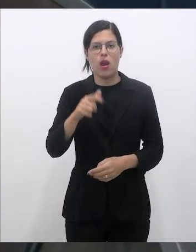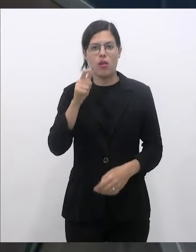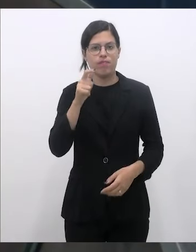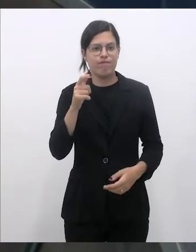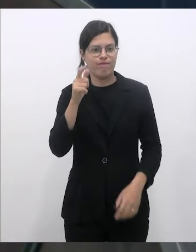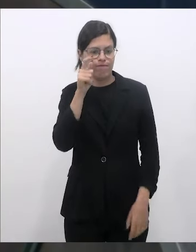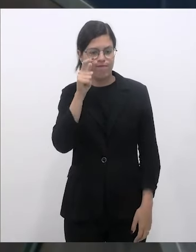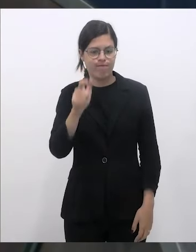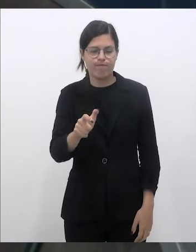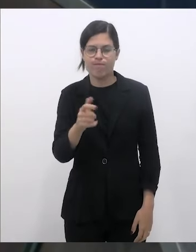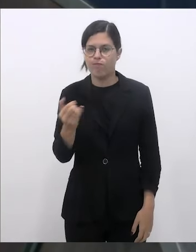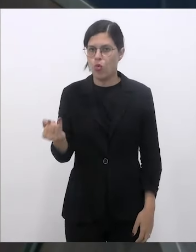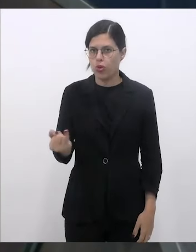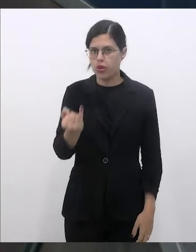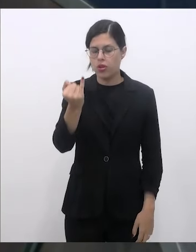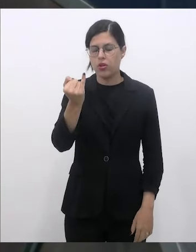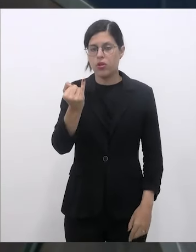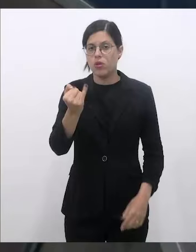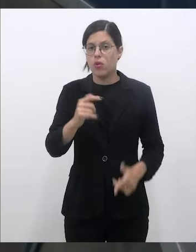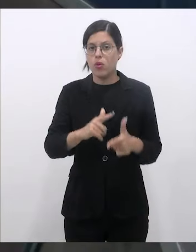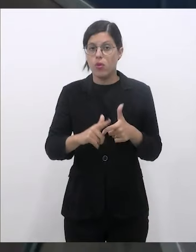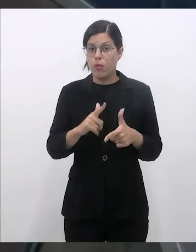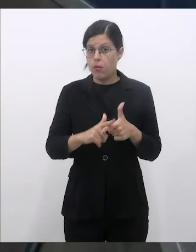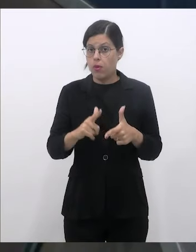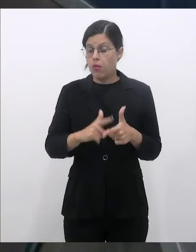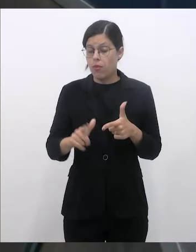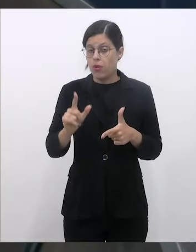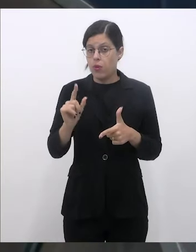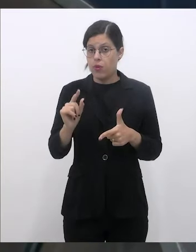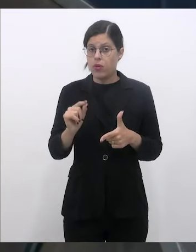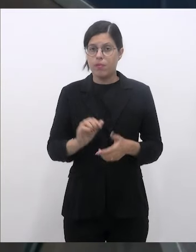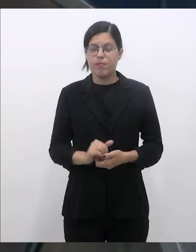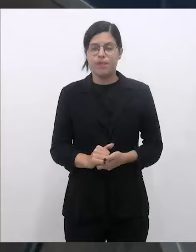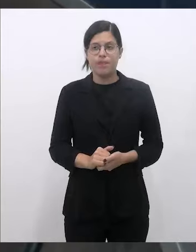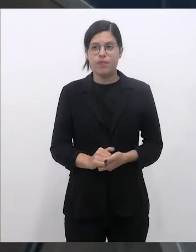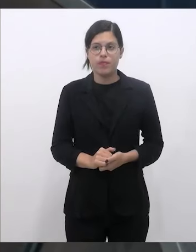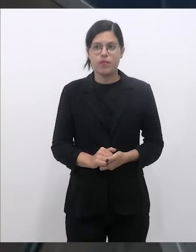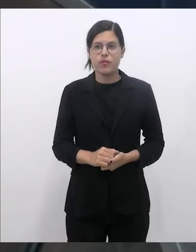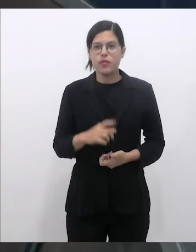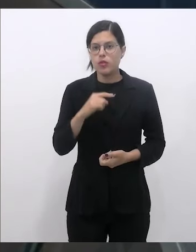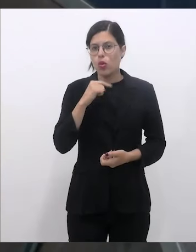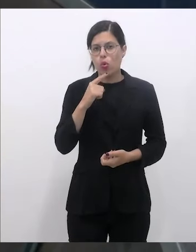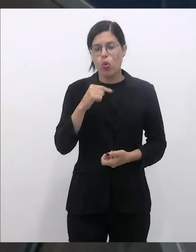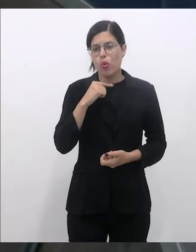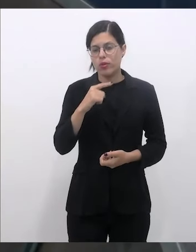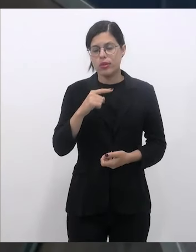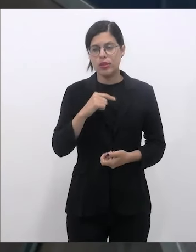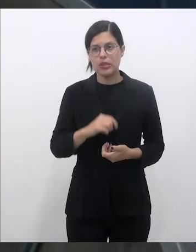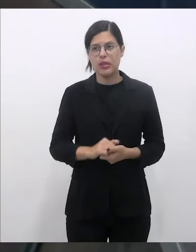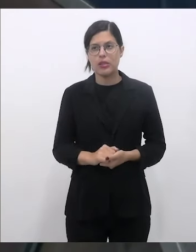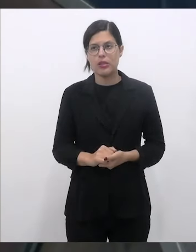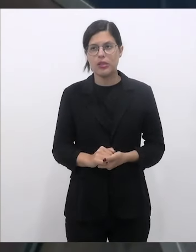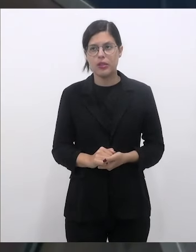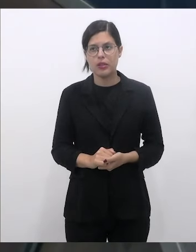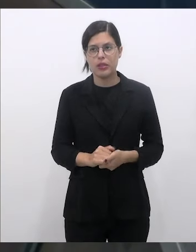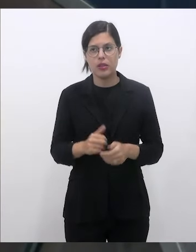muito mais interessante. O problema é que a gente não